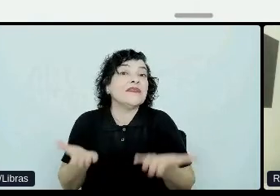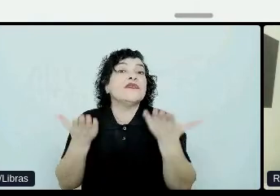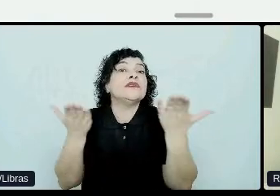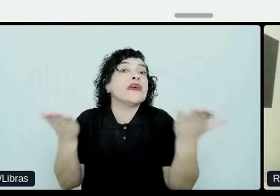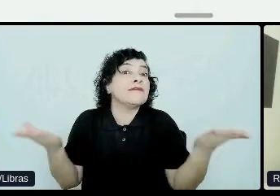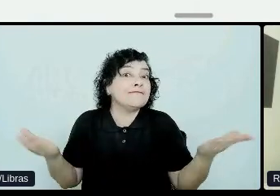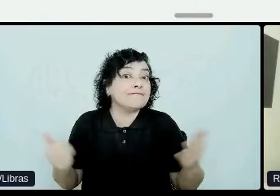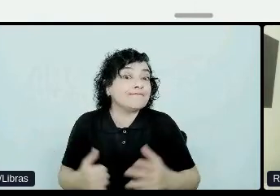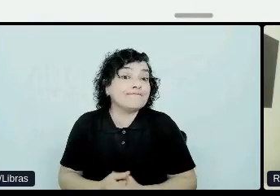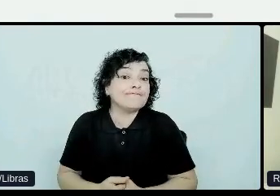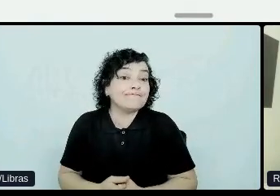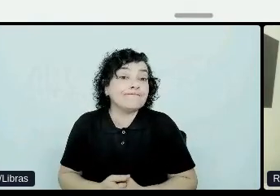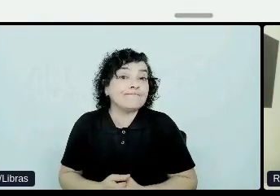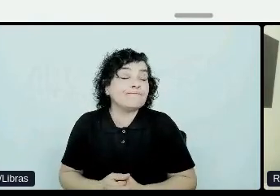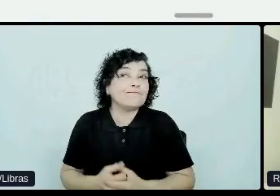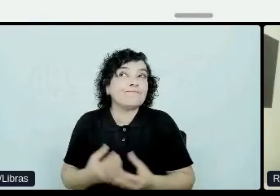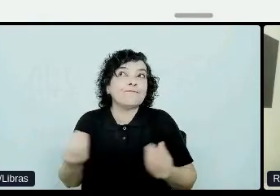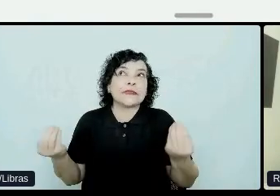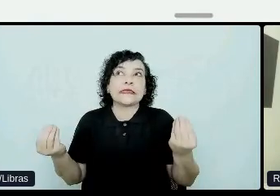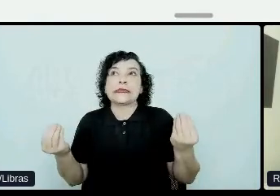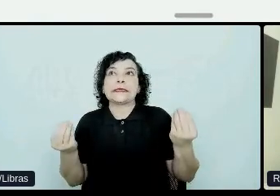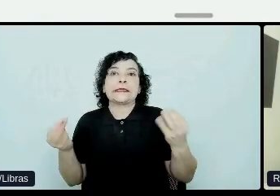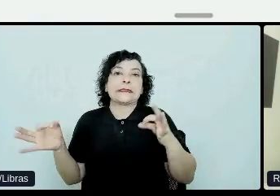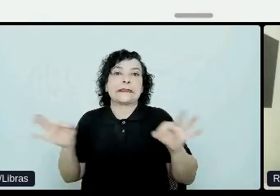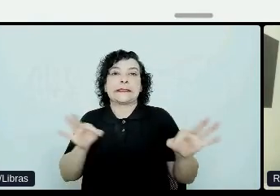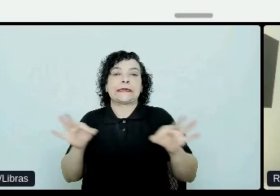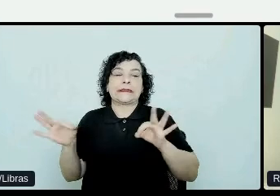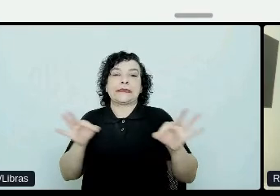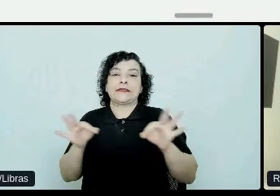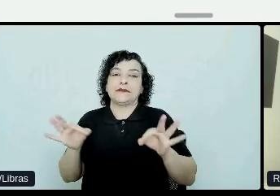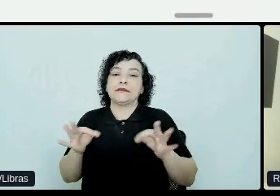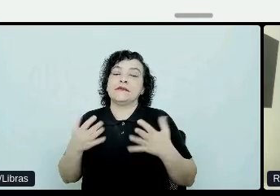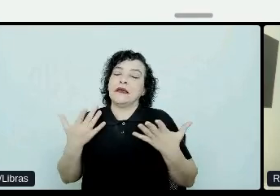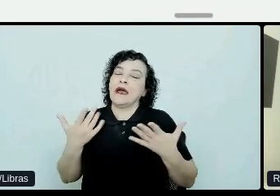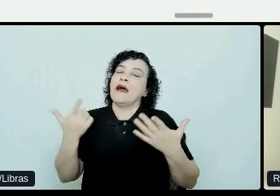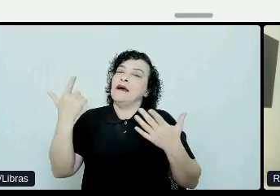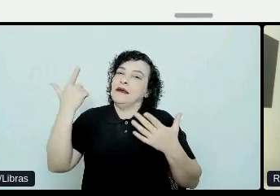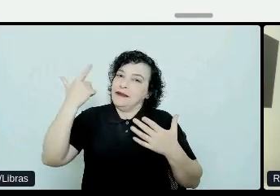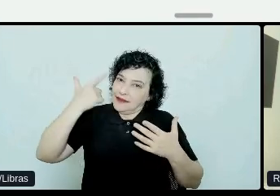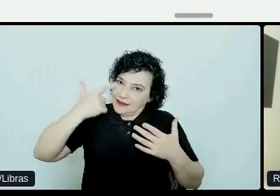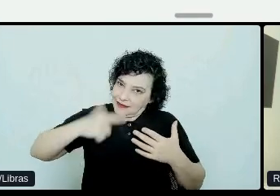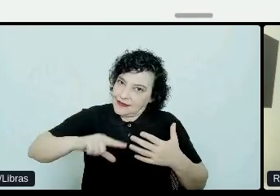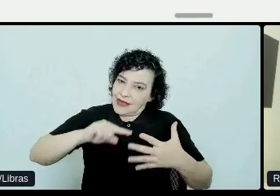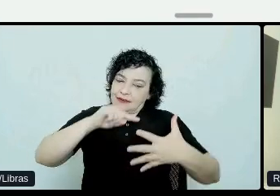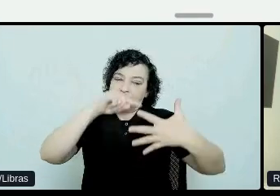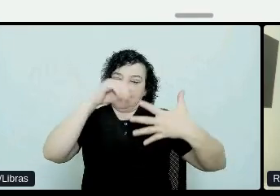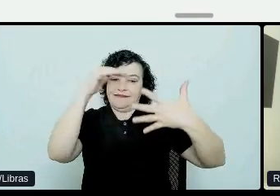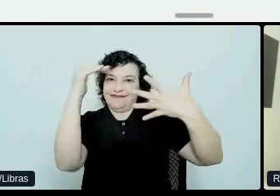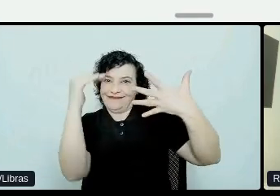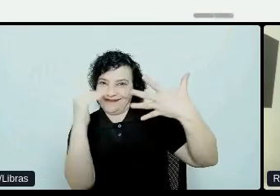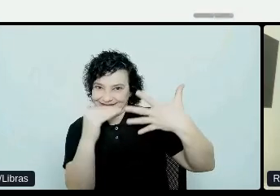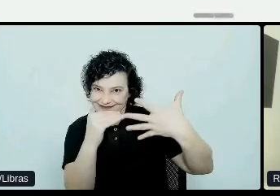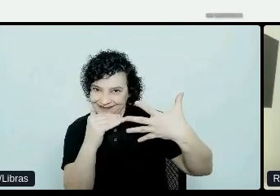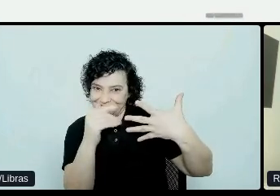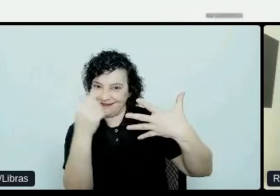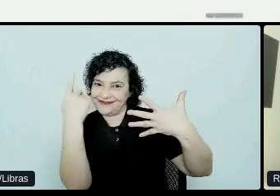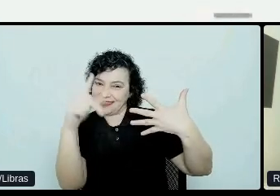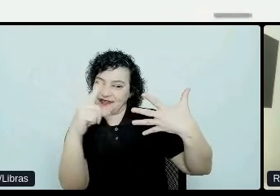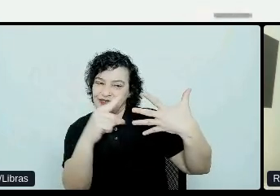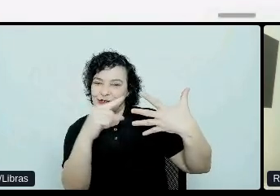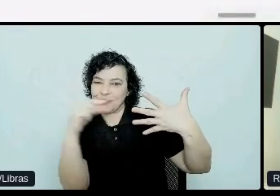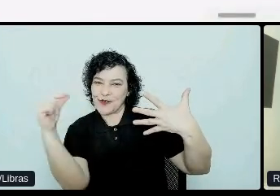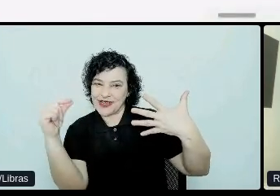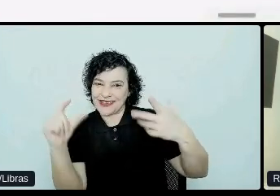você... O que você vai fazer, né? E aí o item indica um outro item que você pode usar. Né? Aqui é como fica, né, a